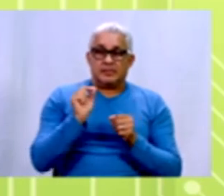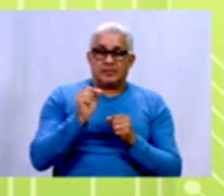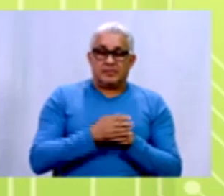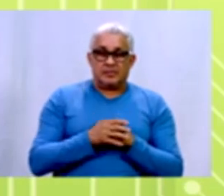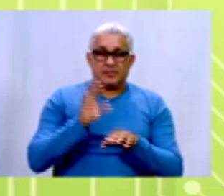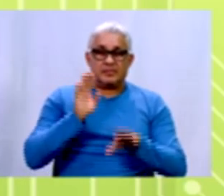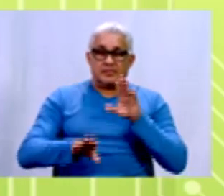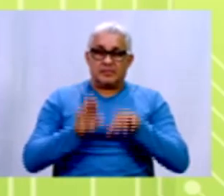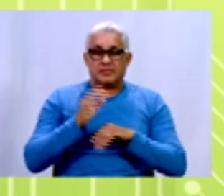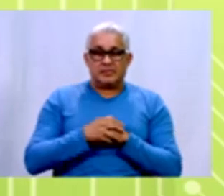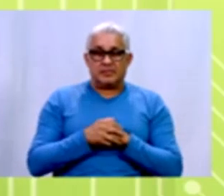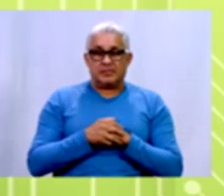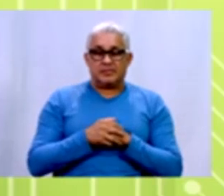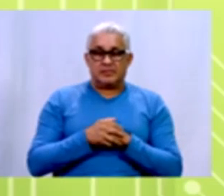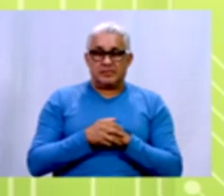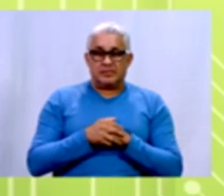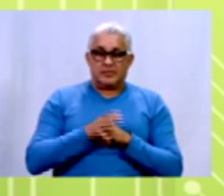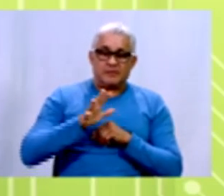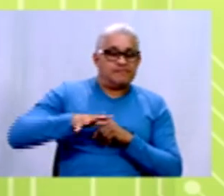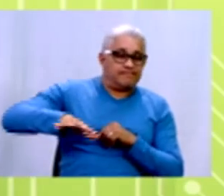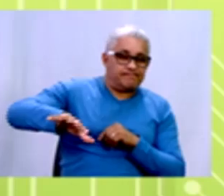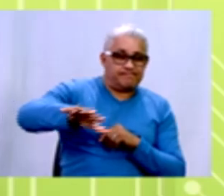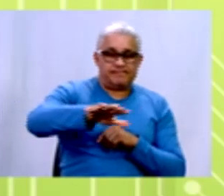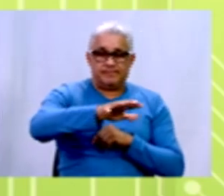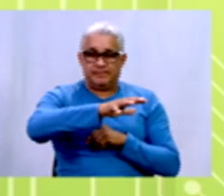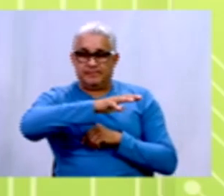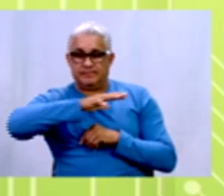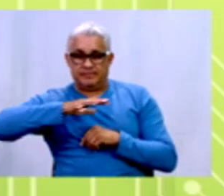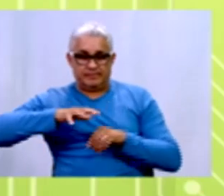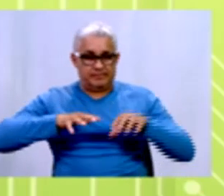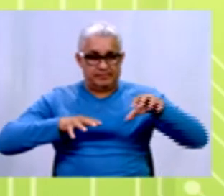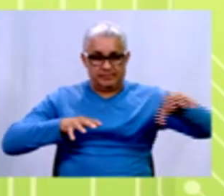muitas vezes, o meio de campo, vamos dizer, entre